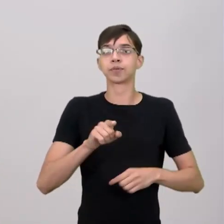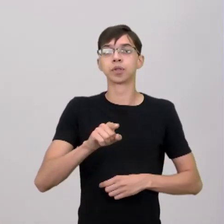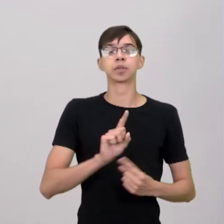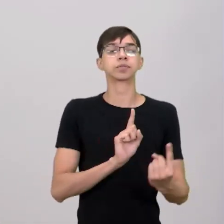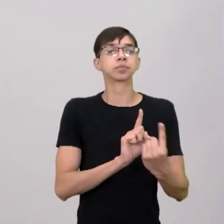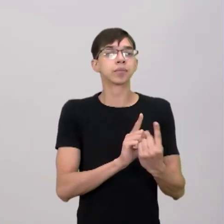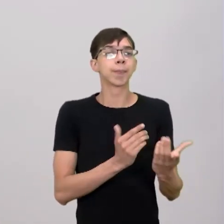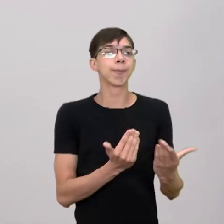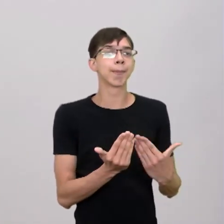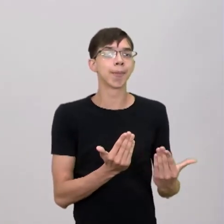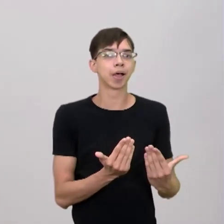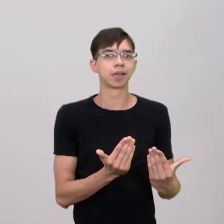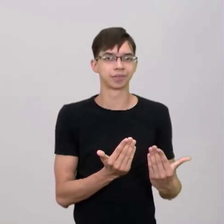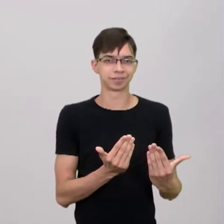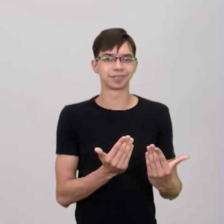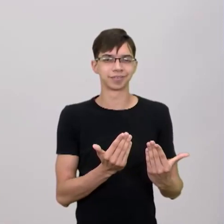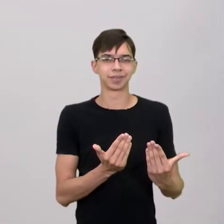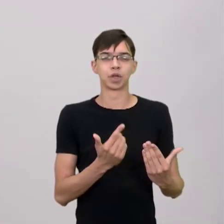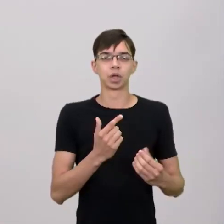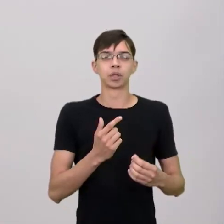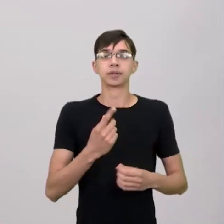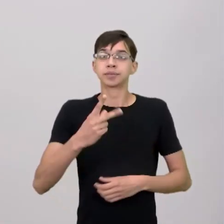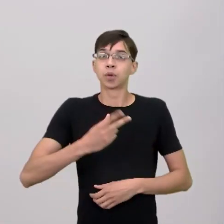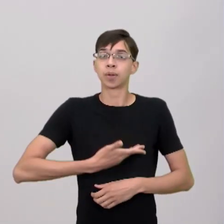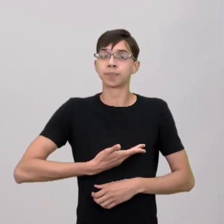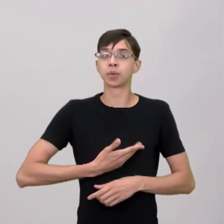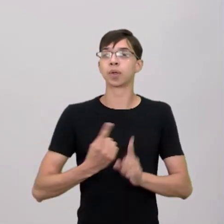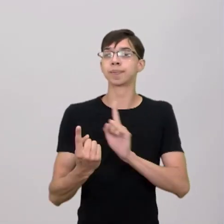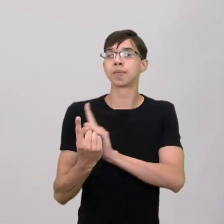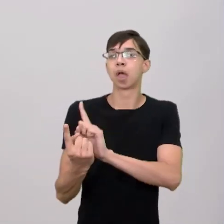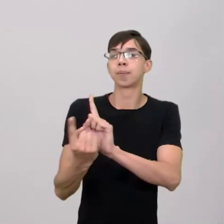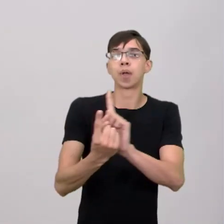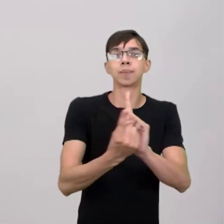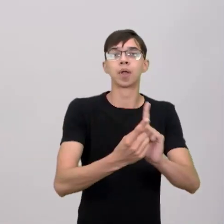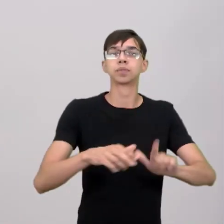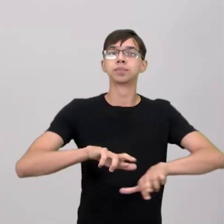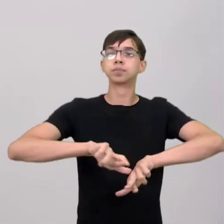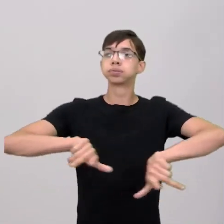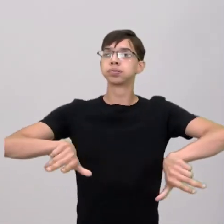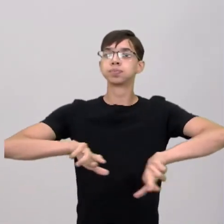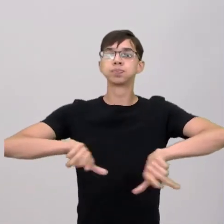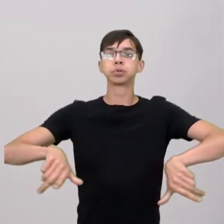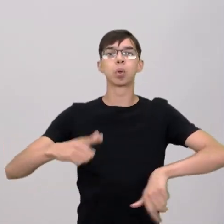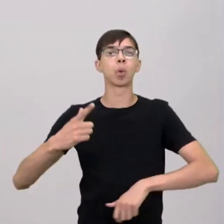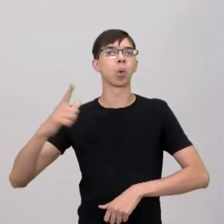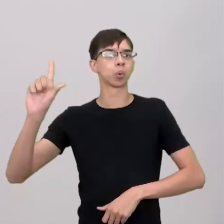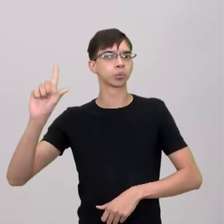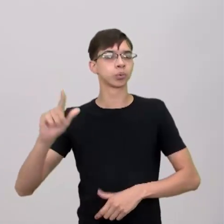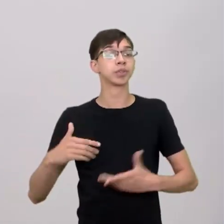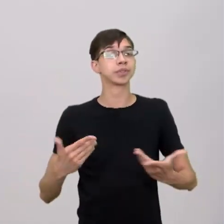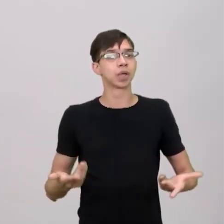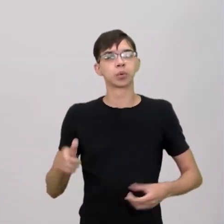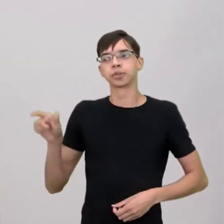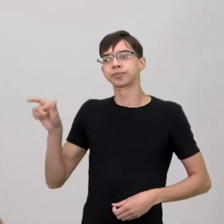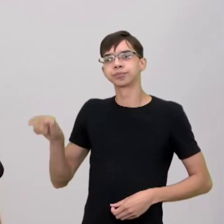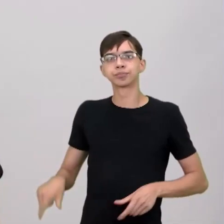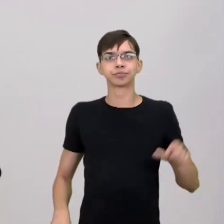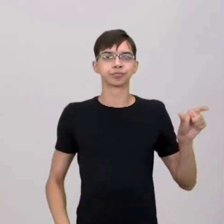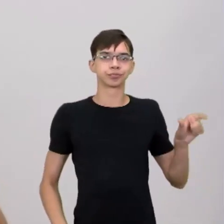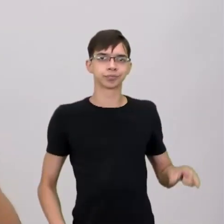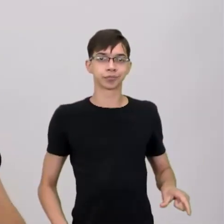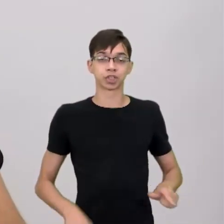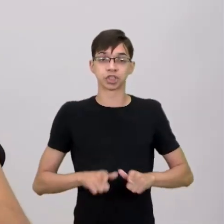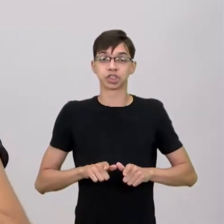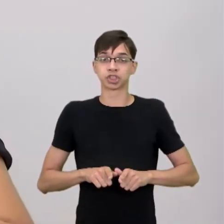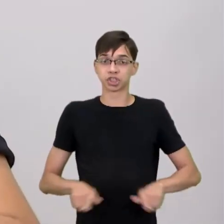que eles têm com outros são diferentes. Então esse gêmeo univitelino, ele vai experimentar a vida